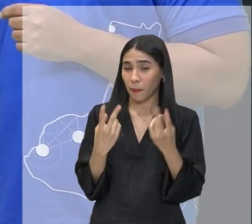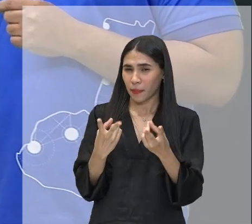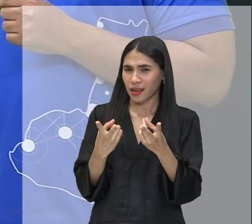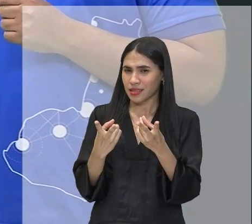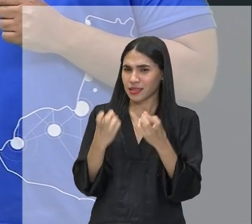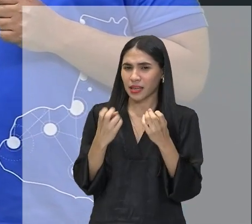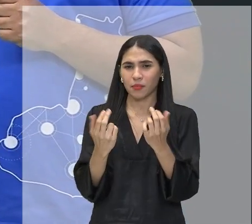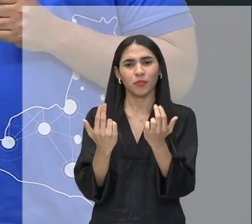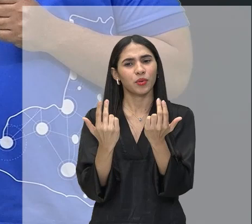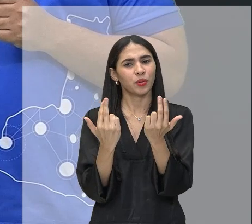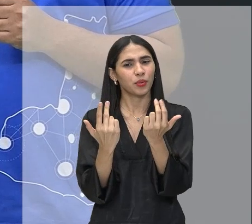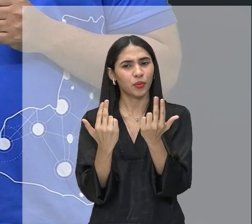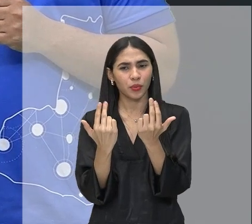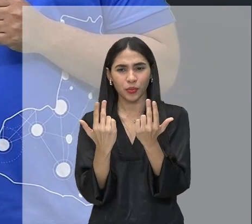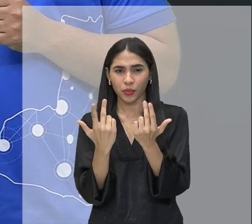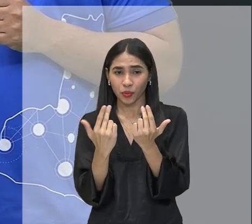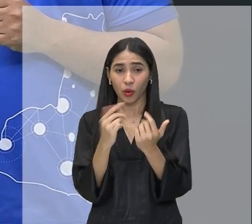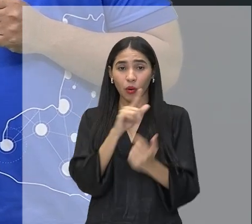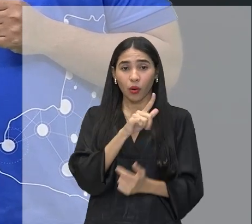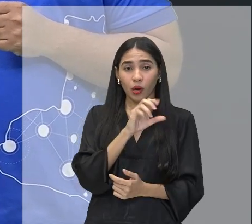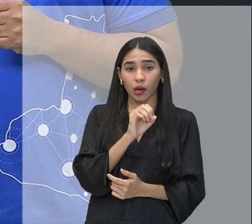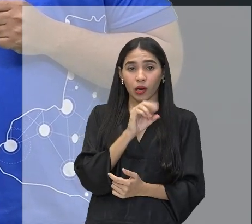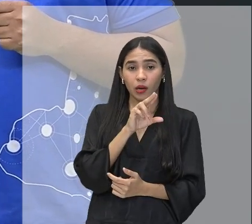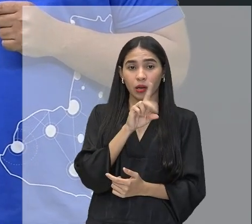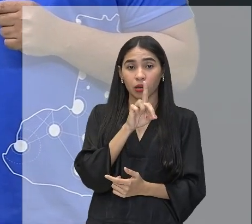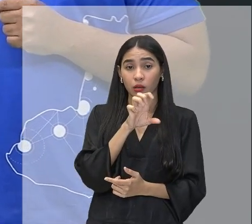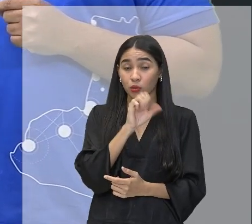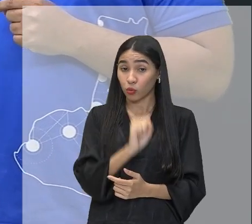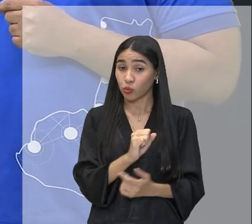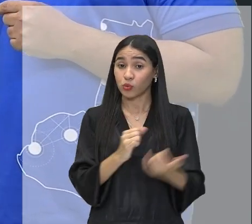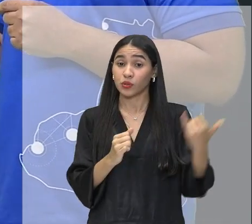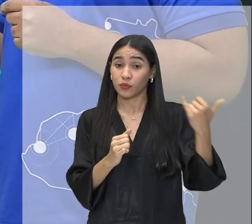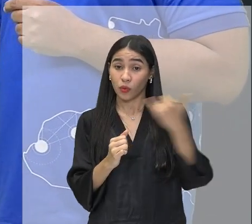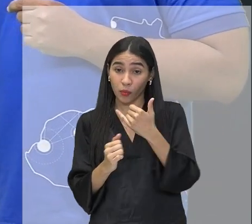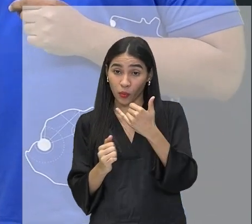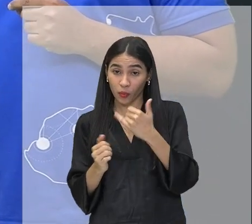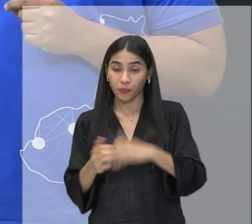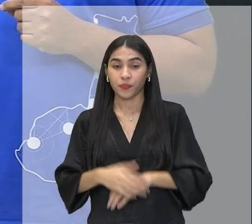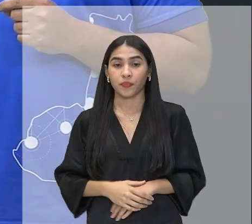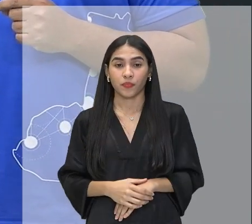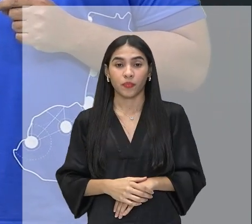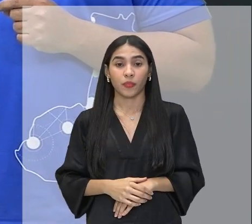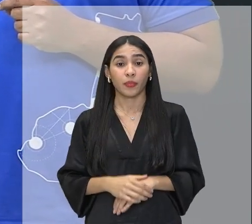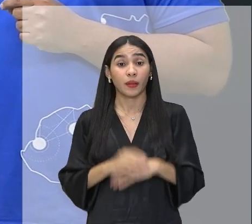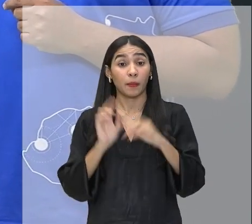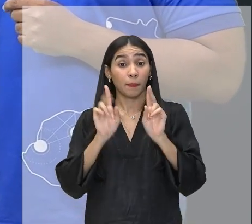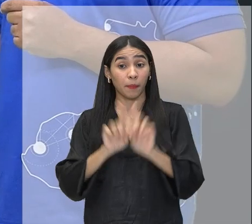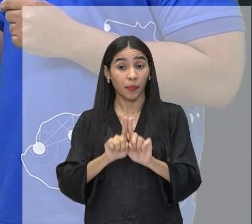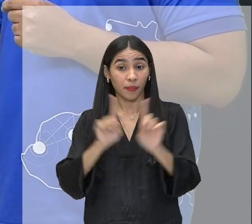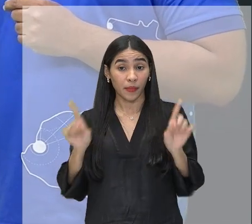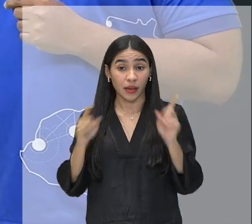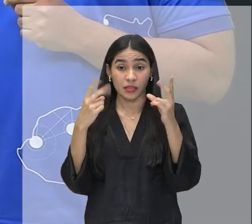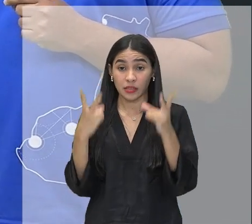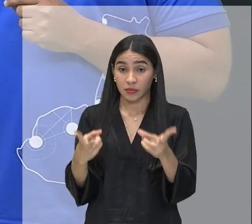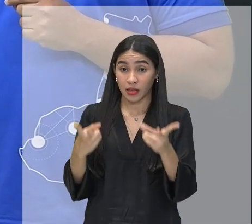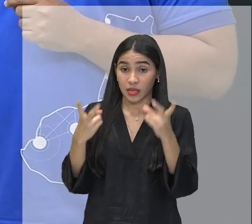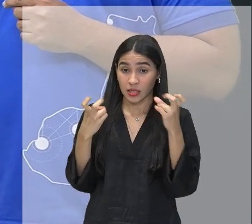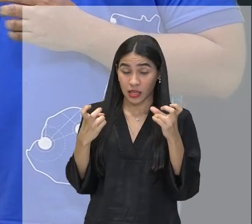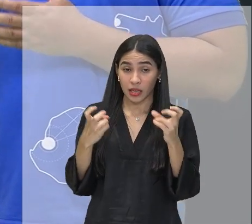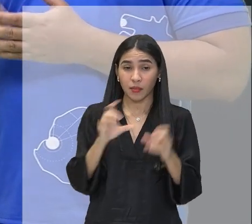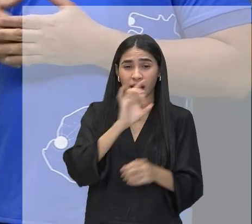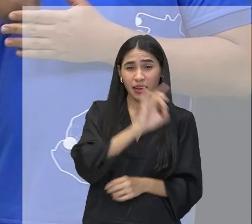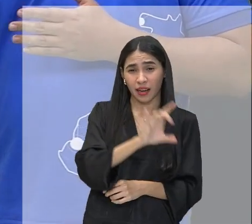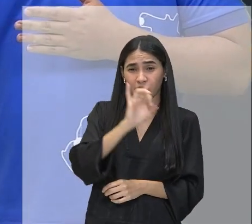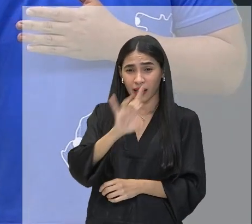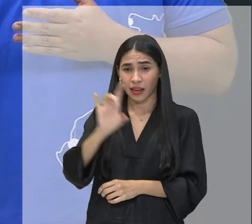reproduzindo exatamente o que a Lourdes falou. Agora, percebam aqui que na forma como cada